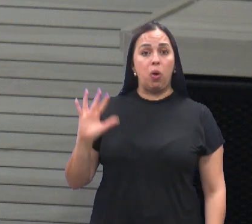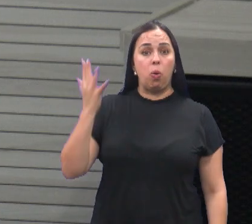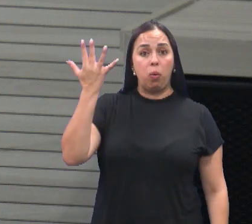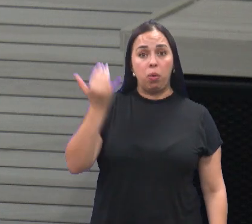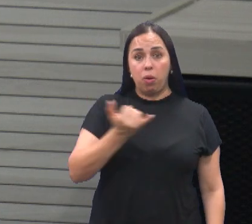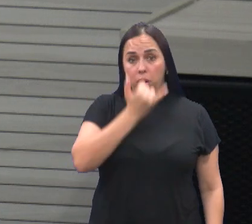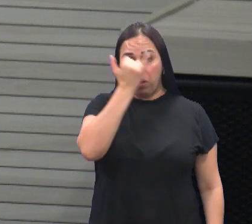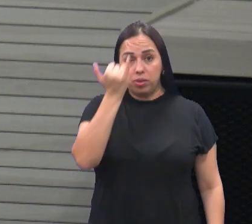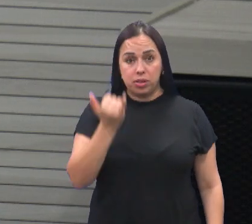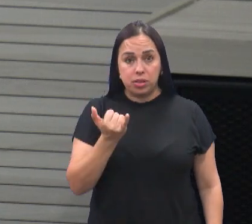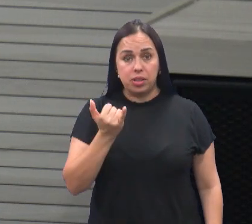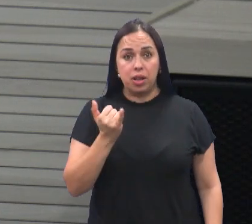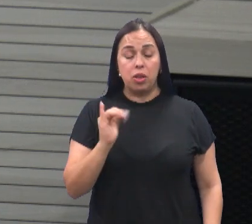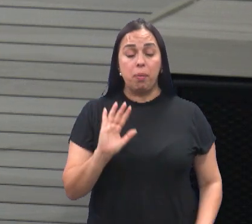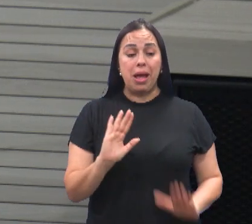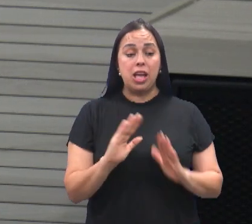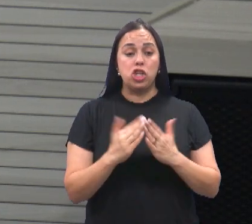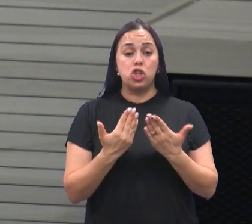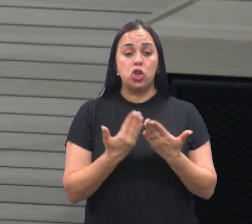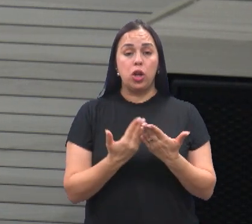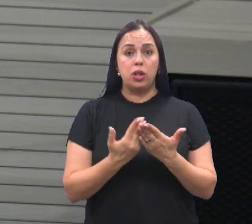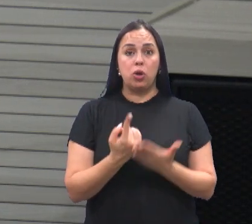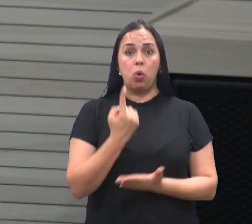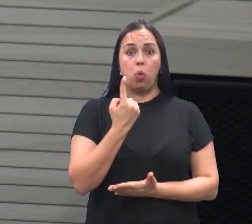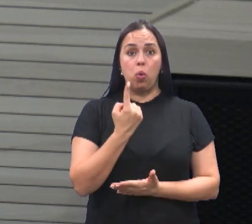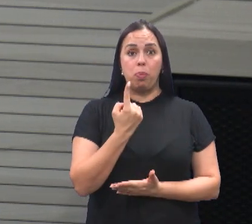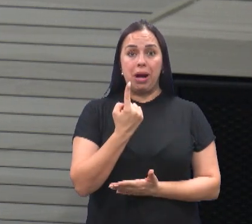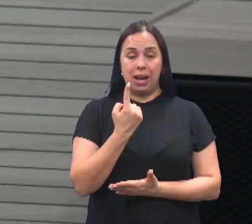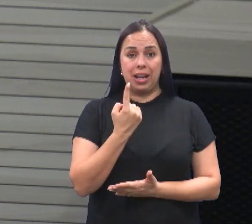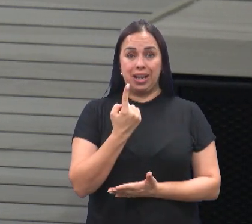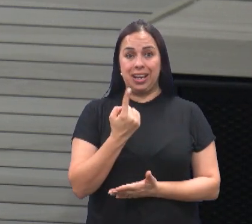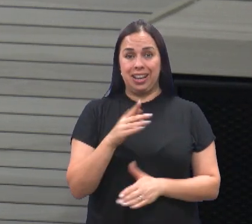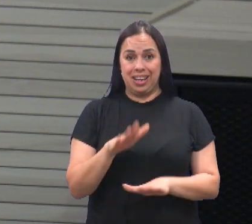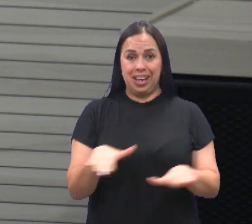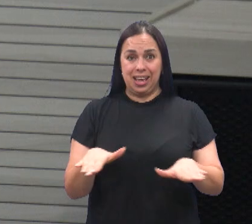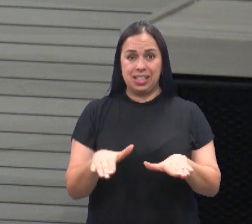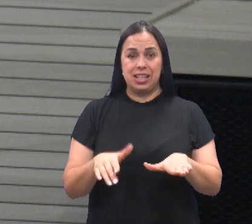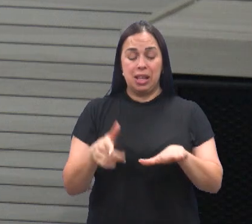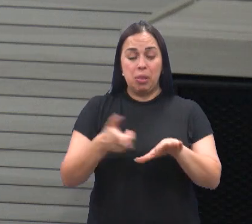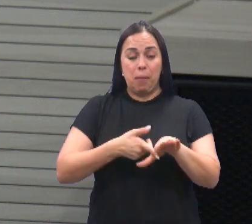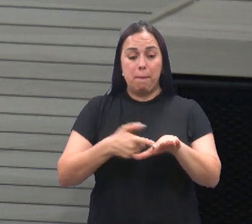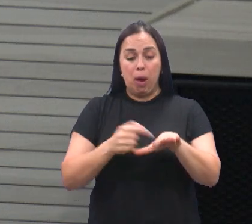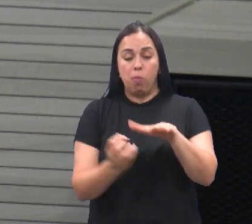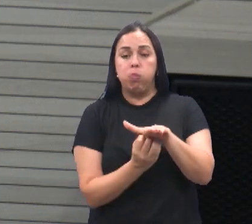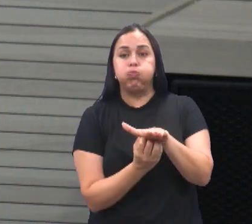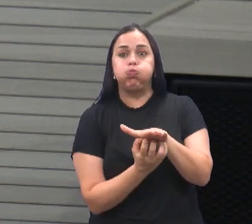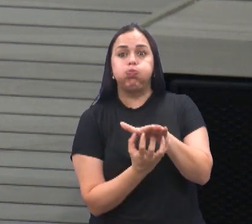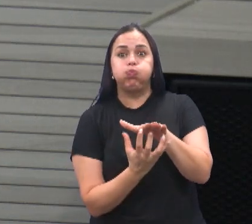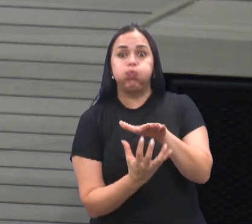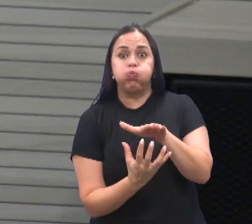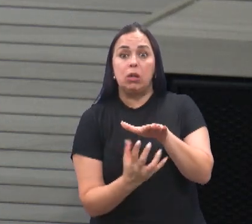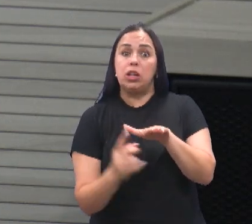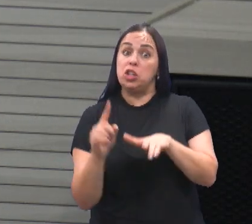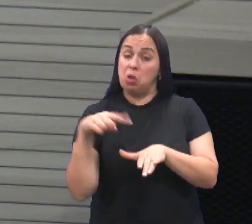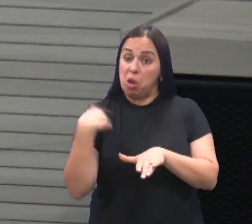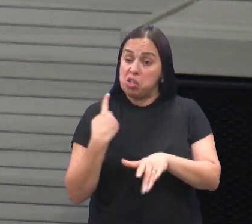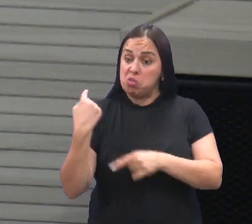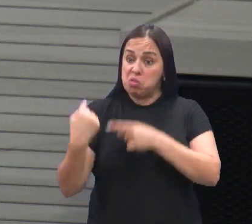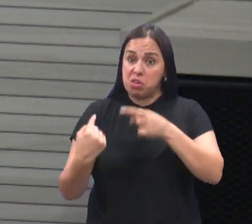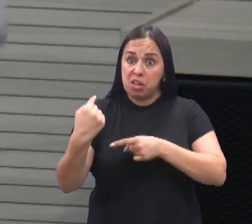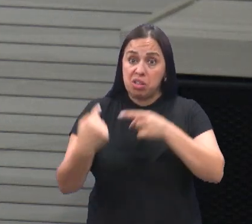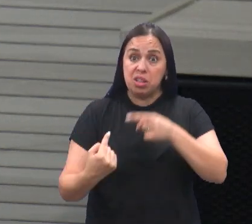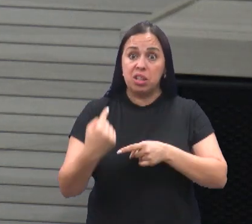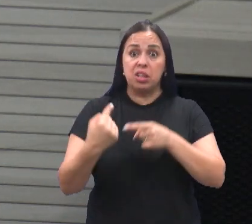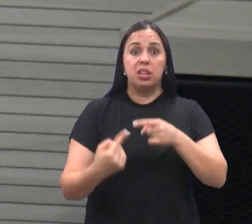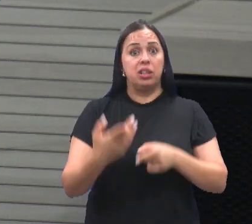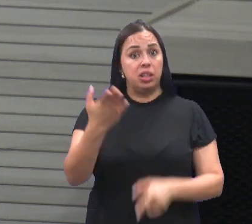de uma escolinha onde uma criança teve a queimadura nos pés, inclusive foi uma discussão, uma ampla discussão aqui nesta casa, o episódio que ocorreu aí.